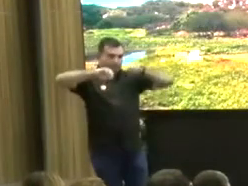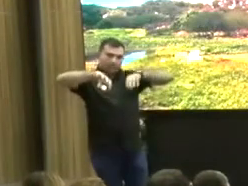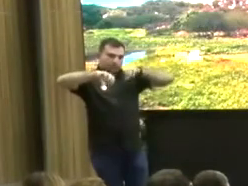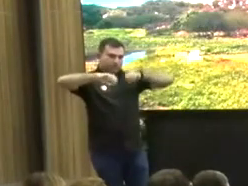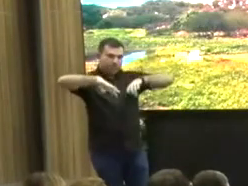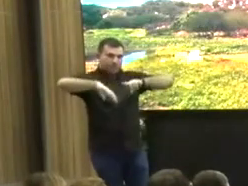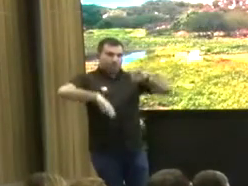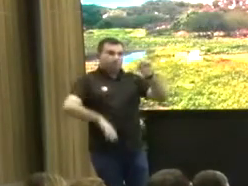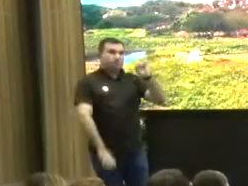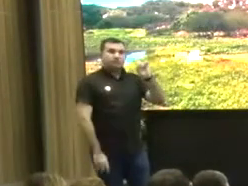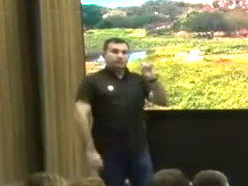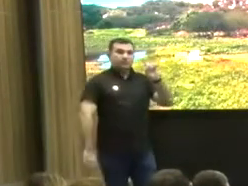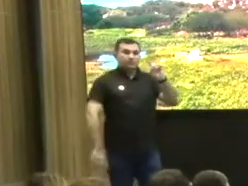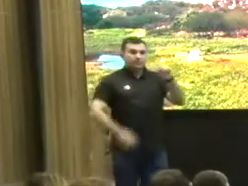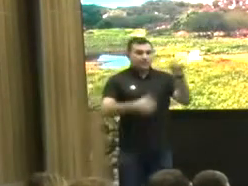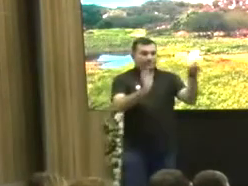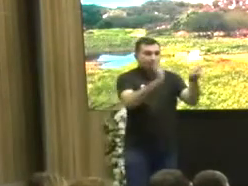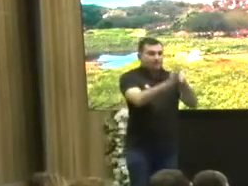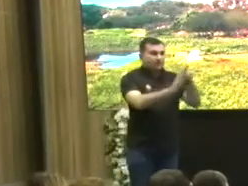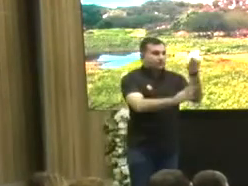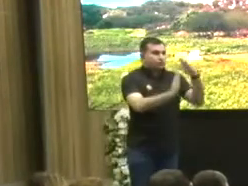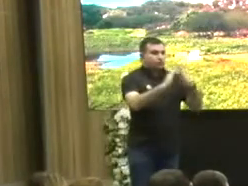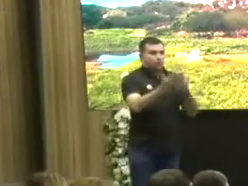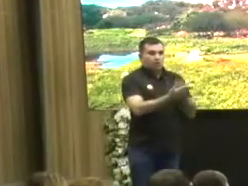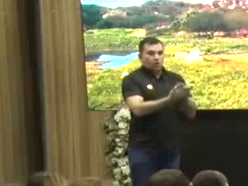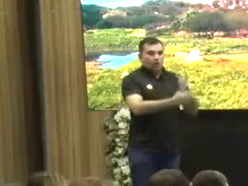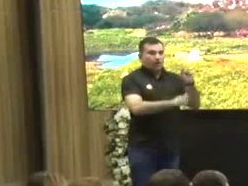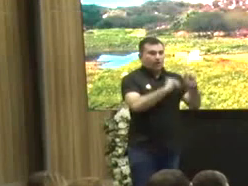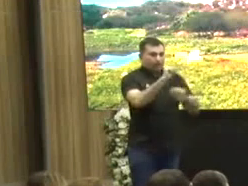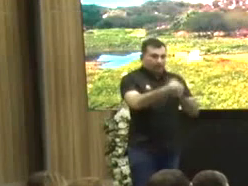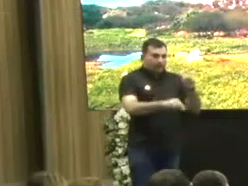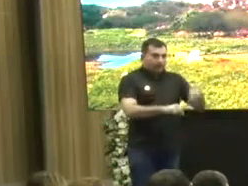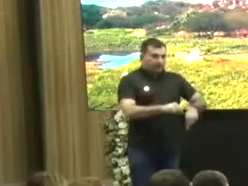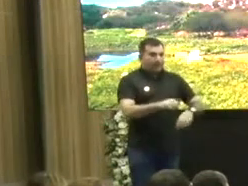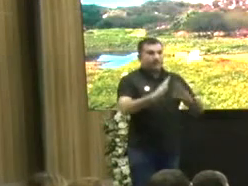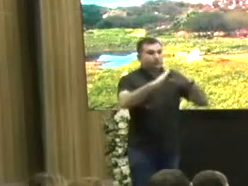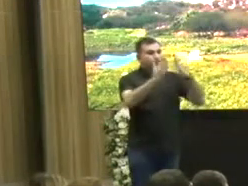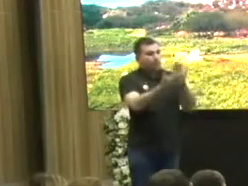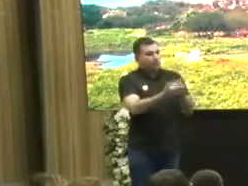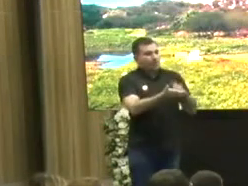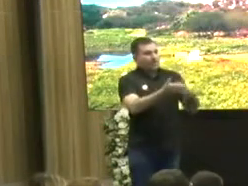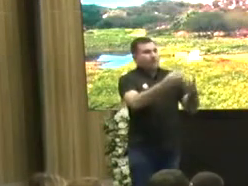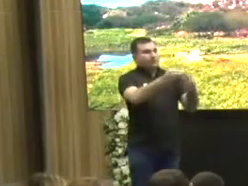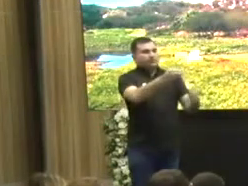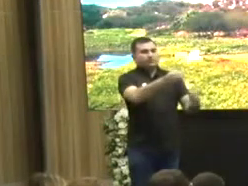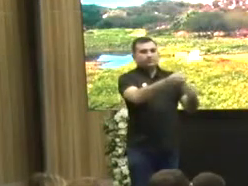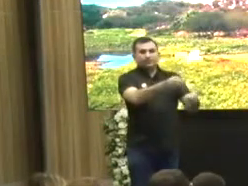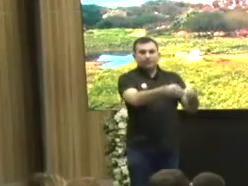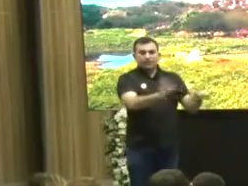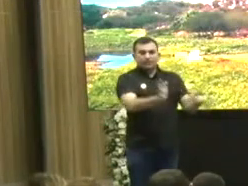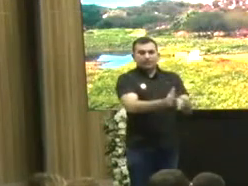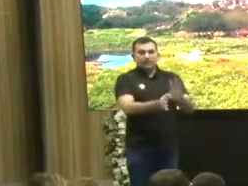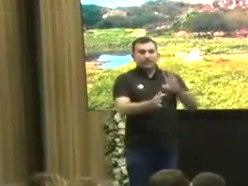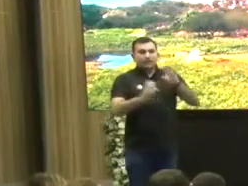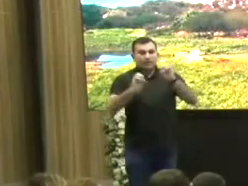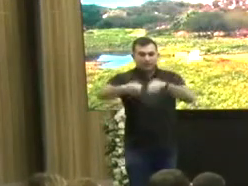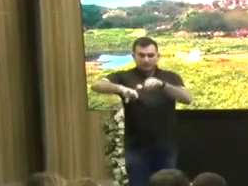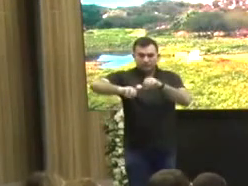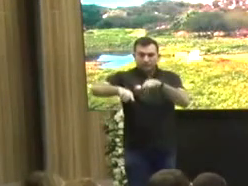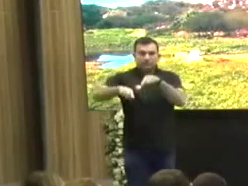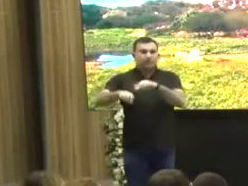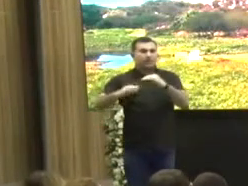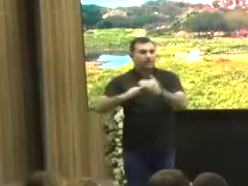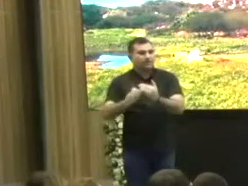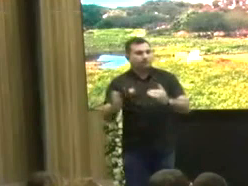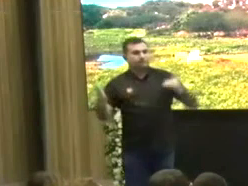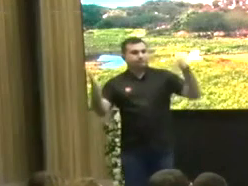não é escola. Escola é um substrato da educação, porque educação é muito mais do que